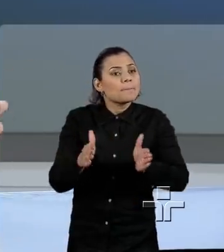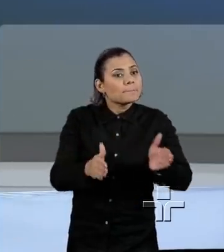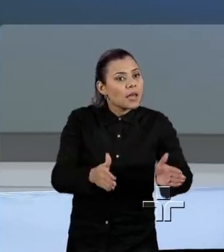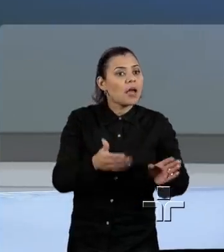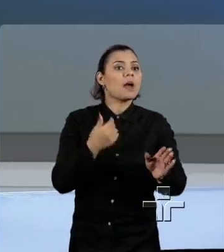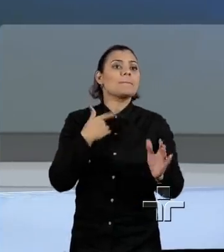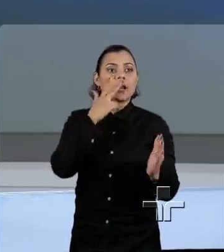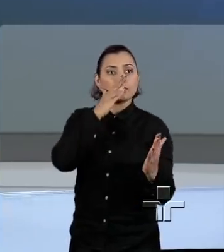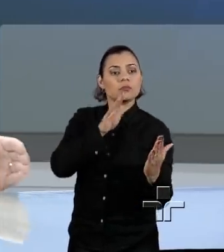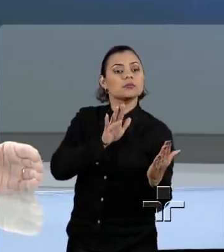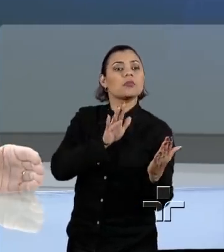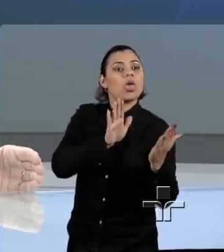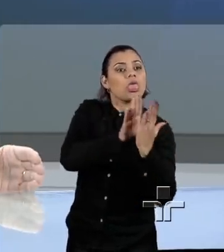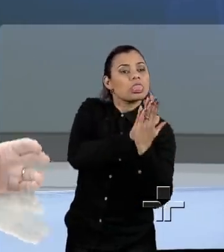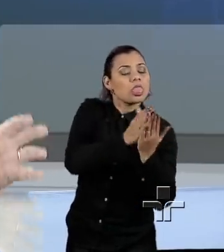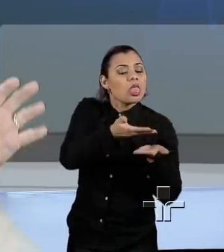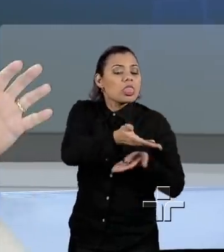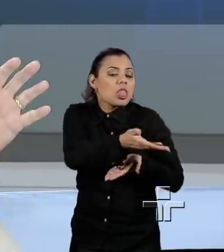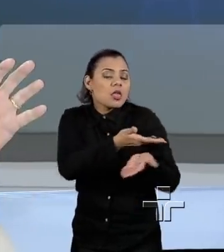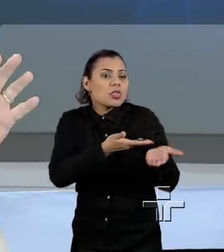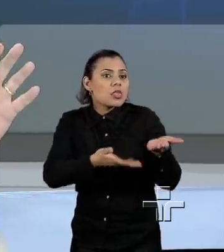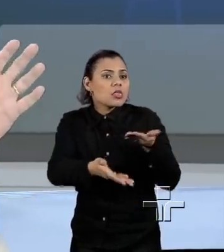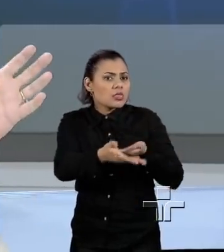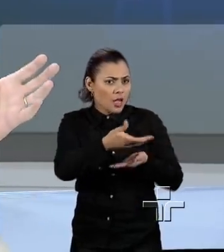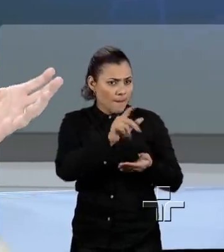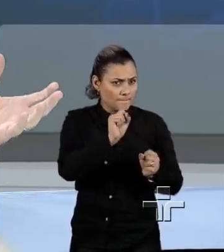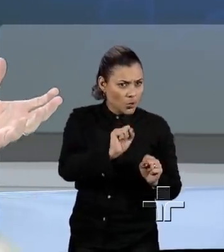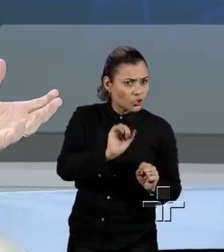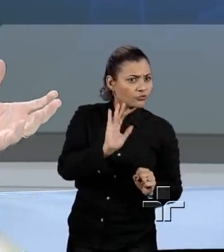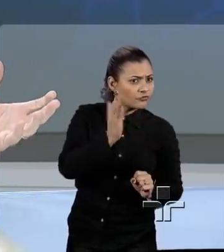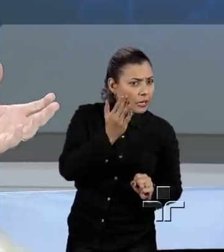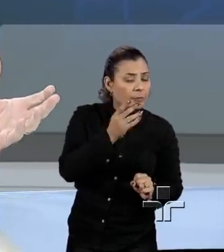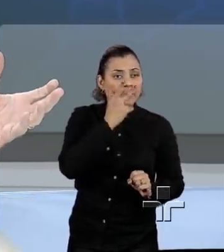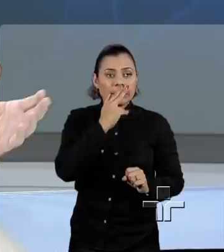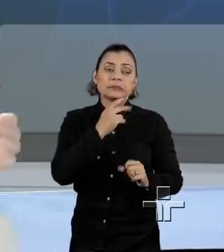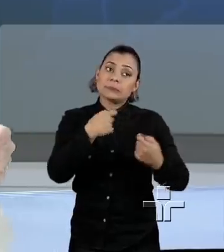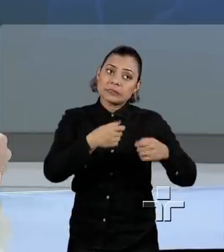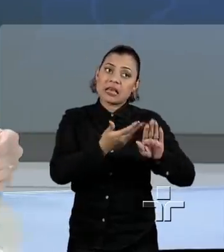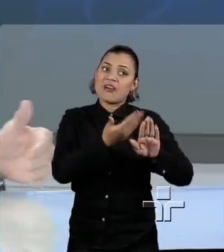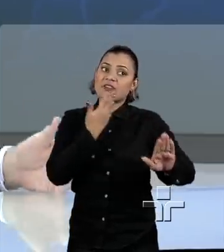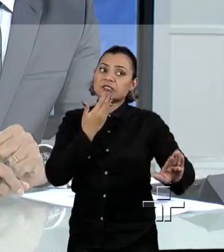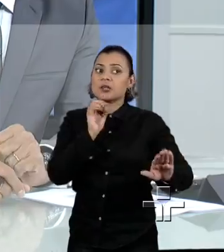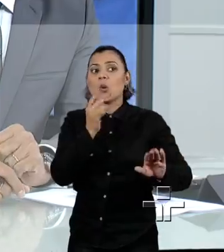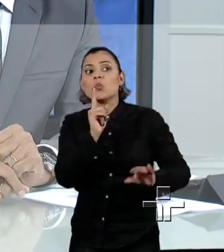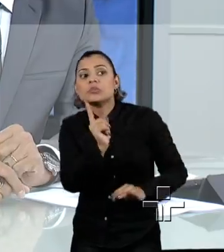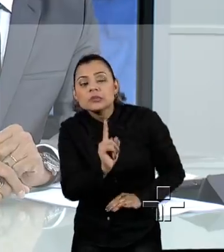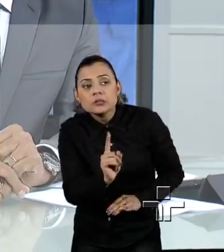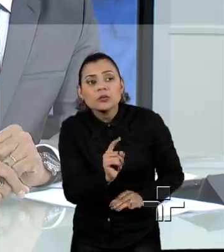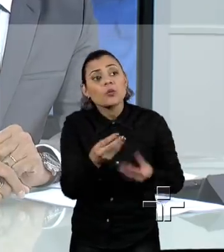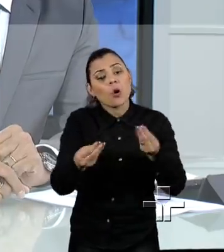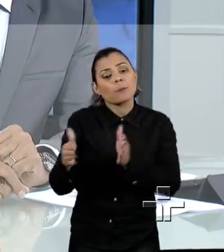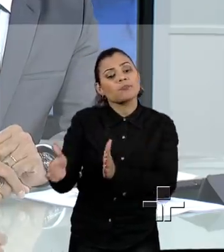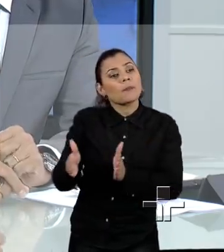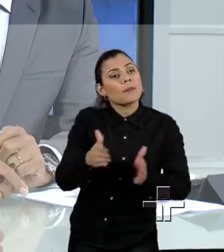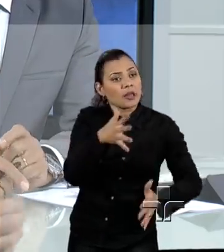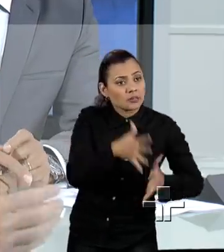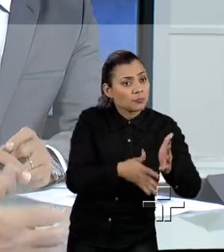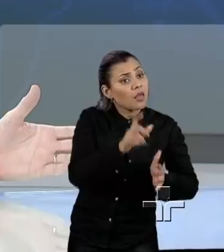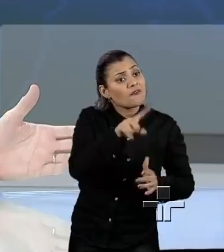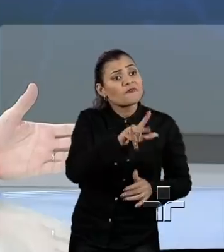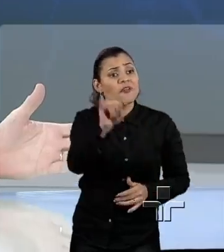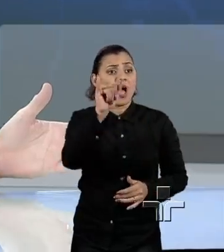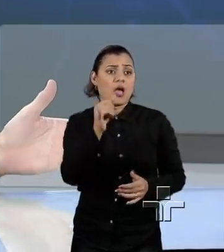uma proximidade caluniosa, não é? É uma proximidade para articular, eventualmente, o andamento do processo ou não, vai ser julgada,